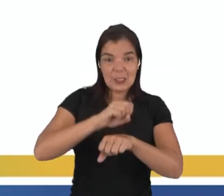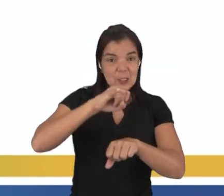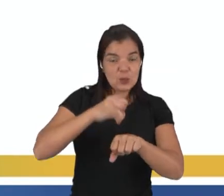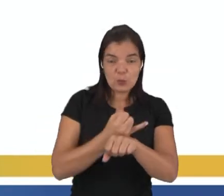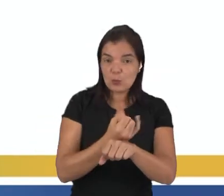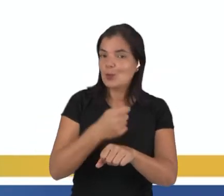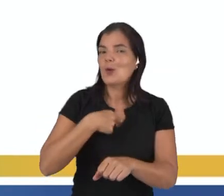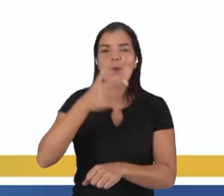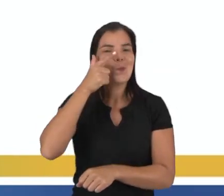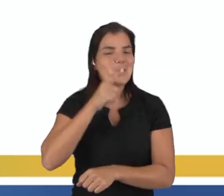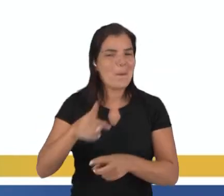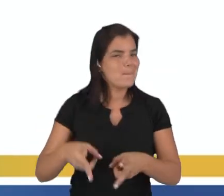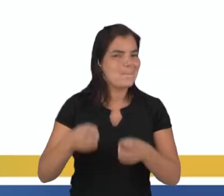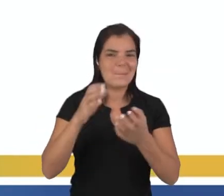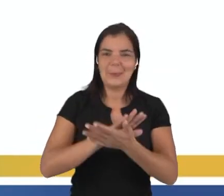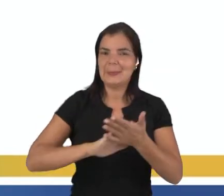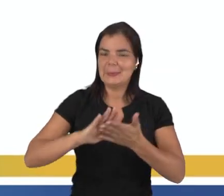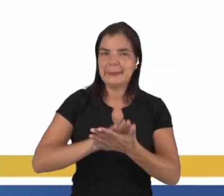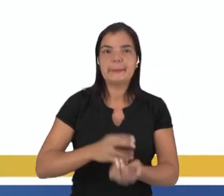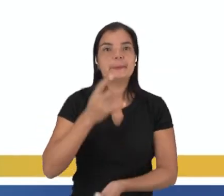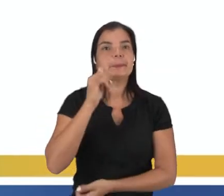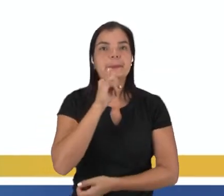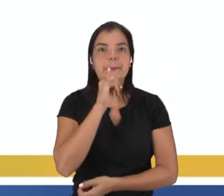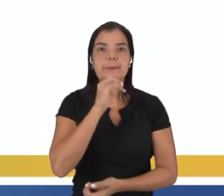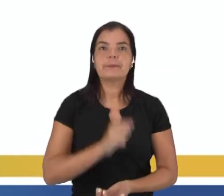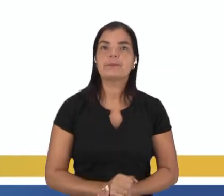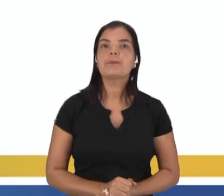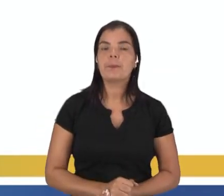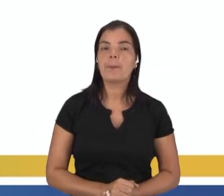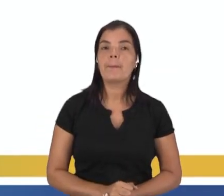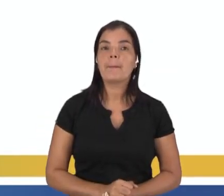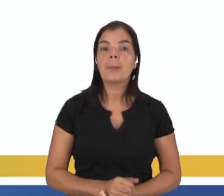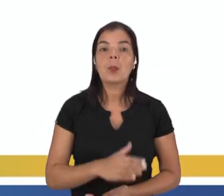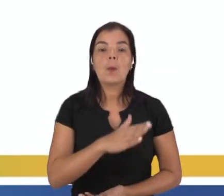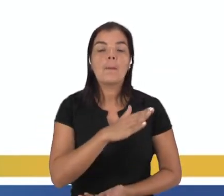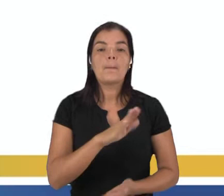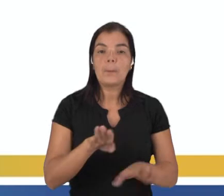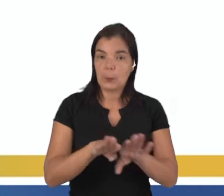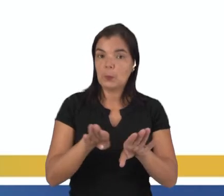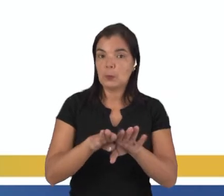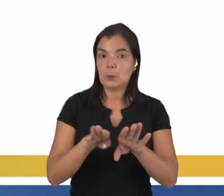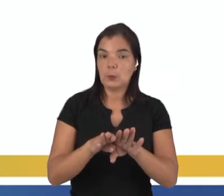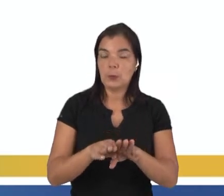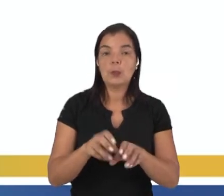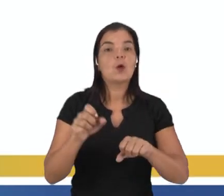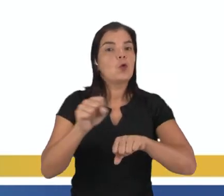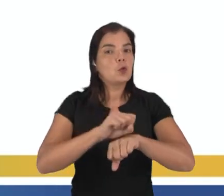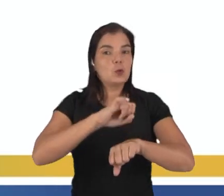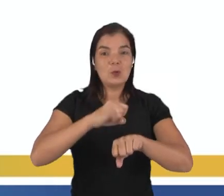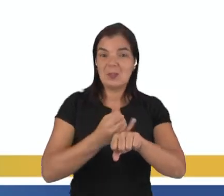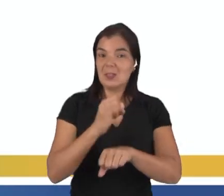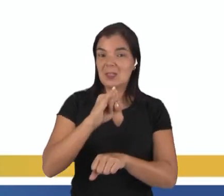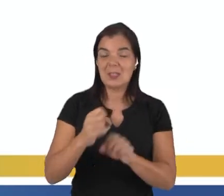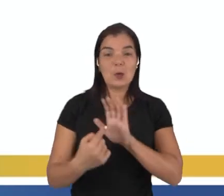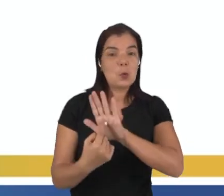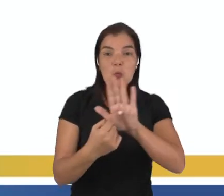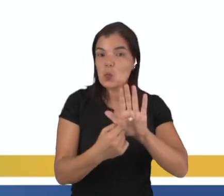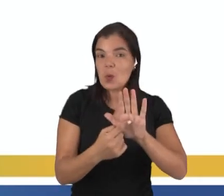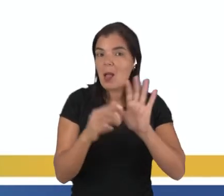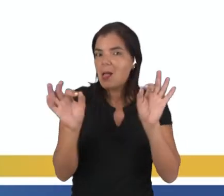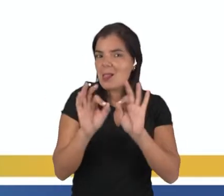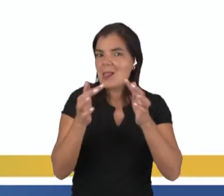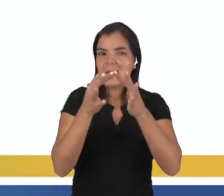Mas esse nós não percebemos. Olha o exemplo. O sujeito indeterminado é aquele que não aparece expressamente